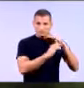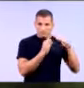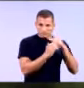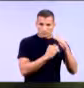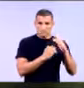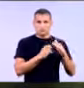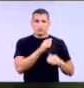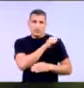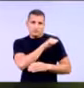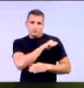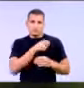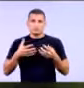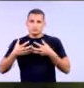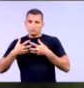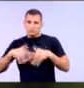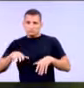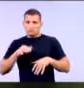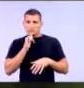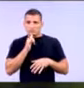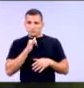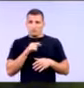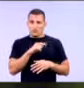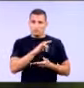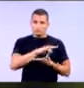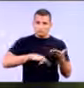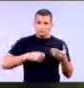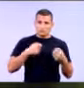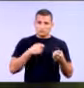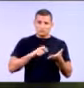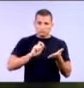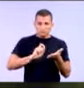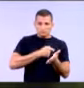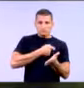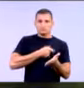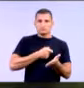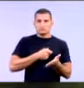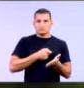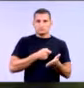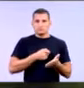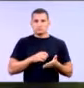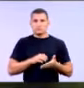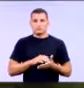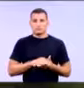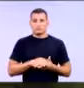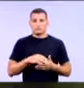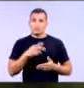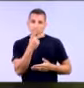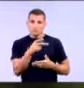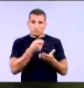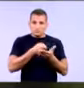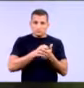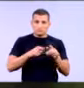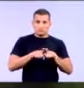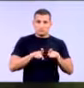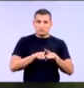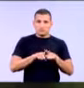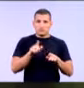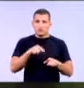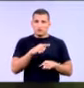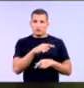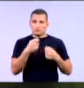e a concedente. E esse termo de compromisso deve estar avistado pelo estagiário. E uma das suas obrigações também é que ele